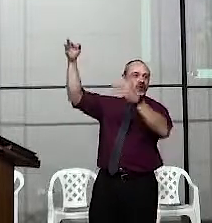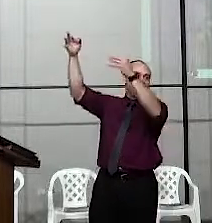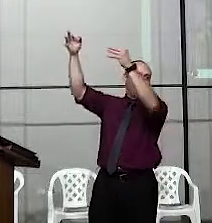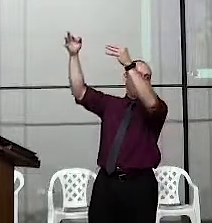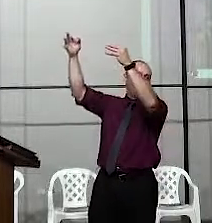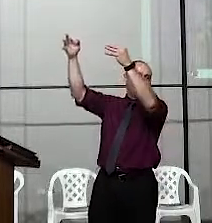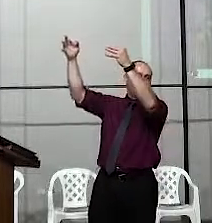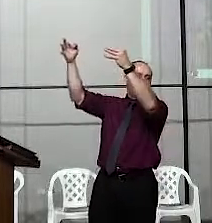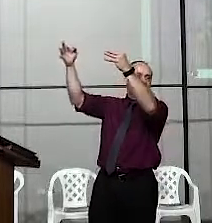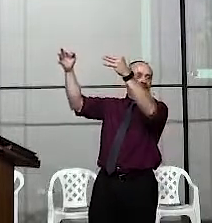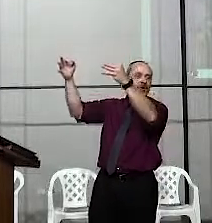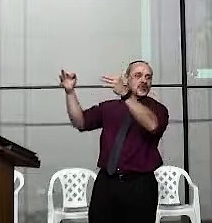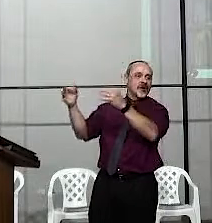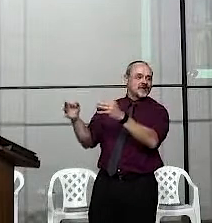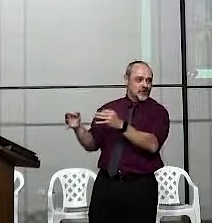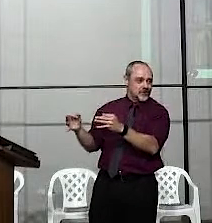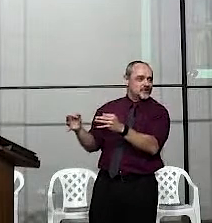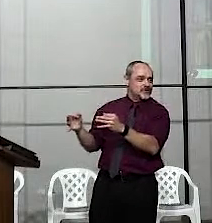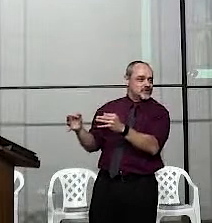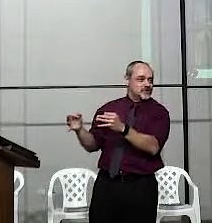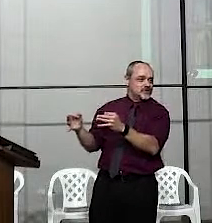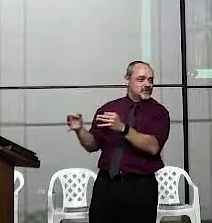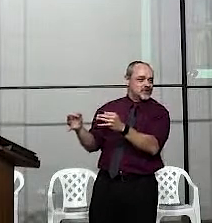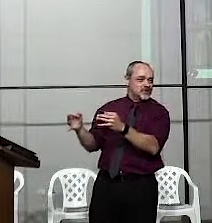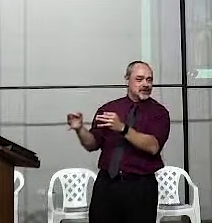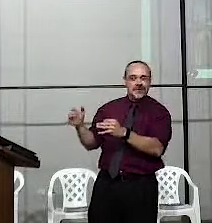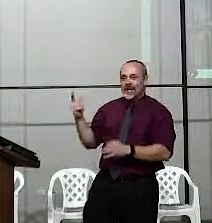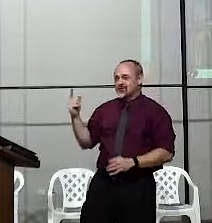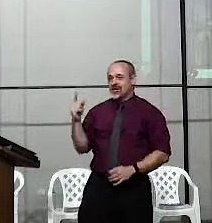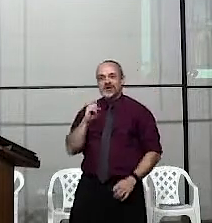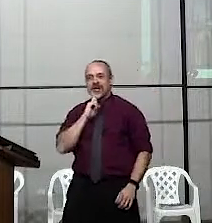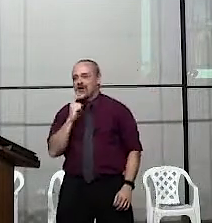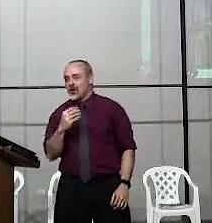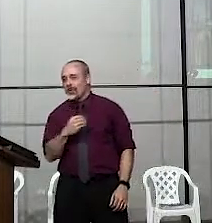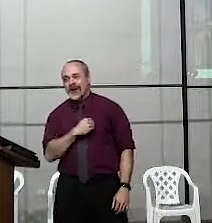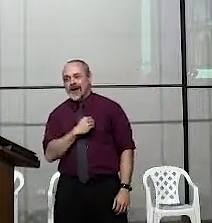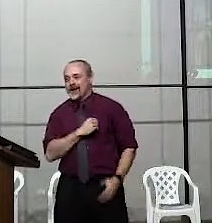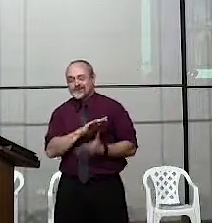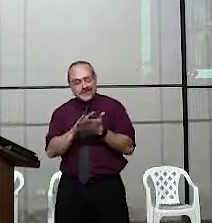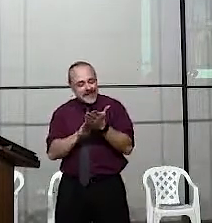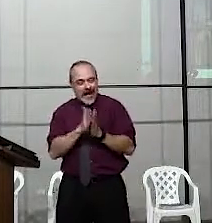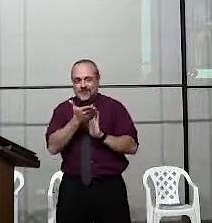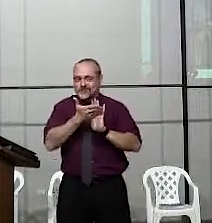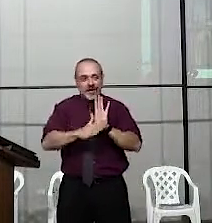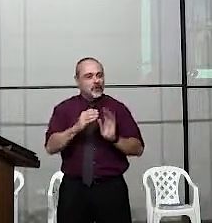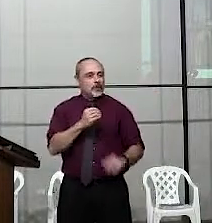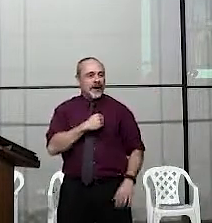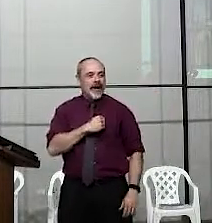Ele foi perfeito. Não tinha nenhum pecado,